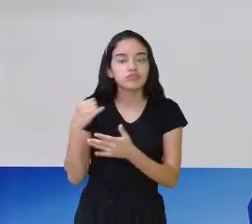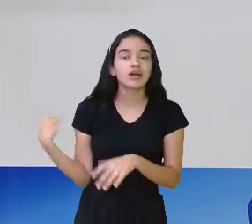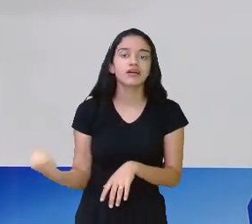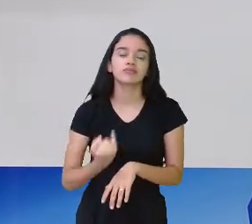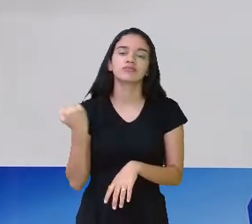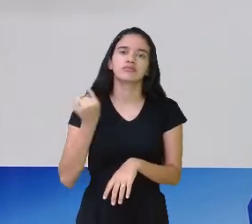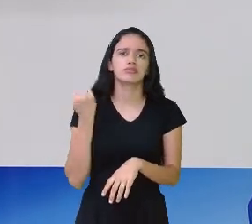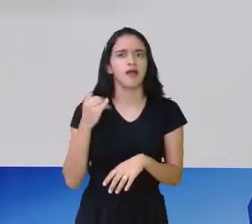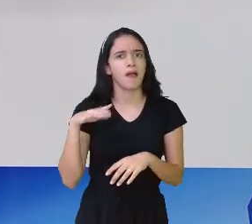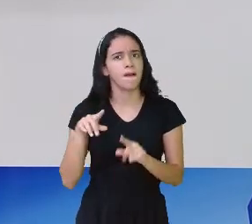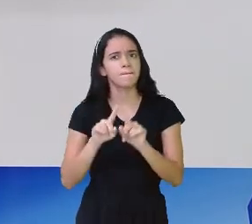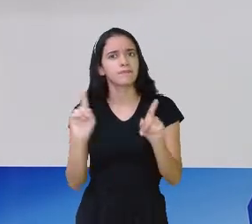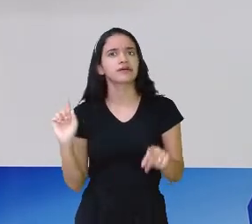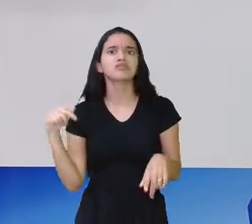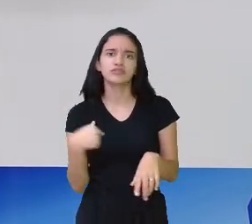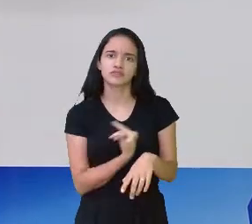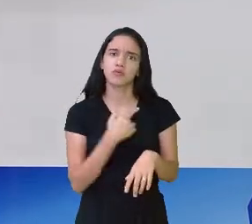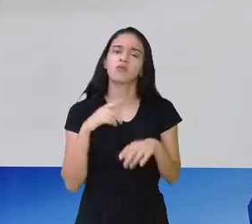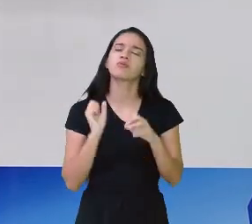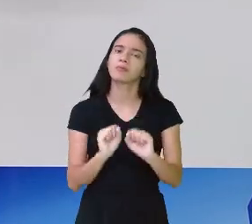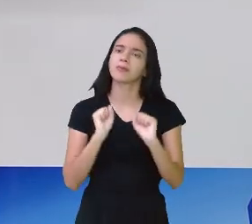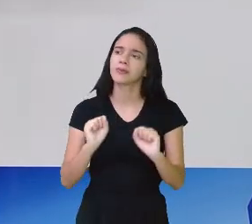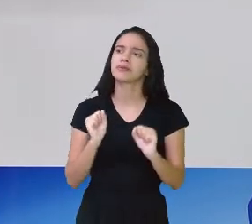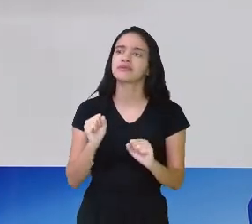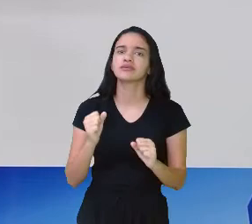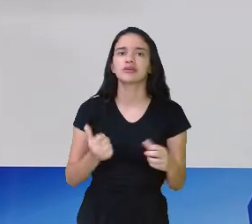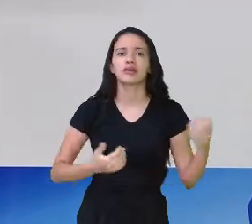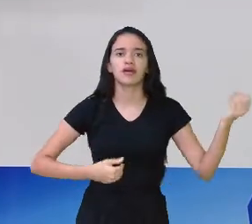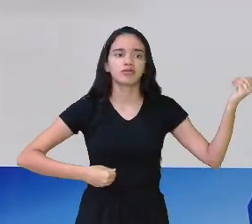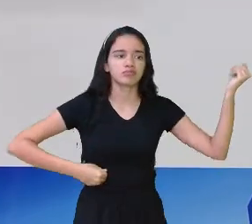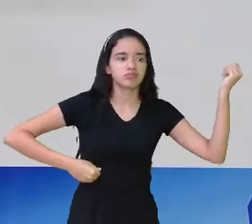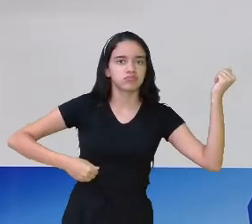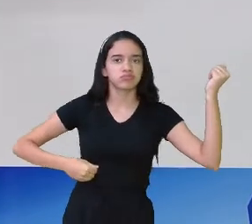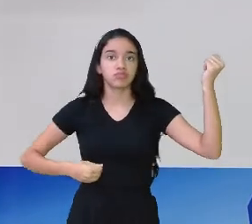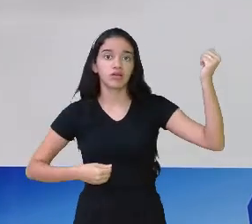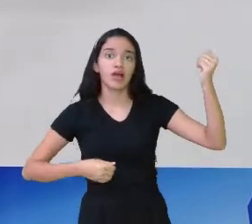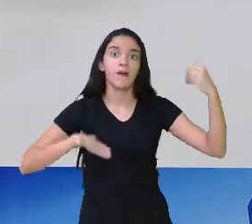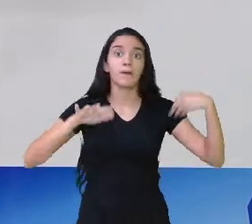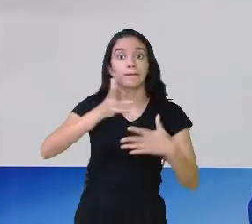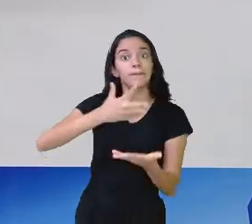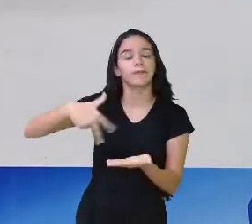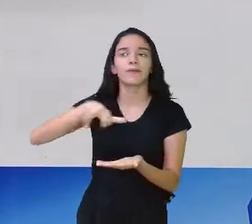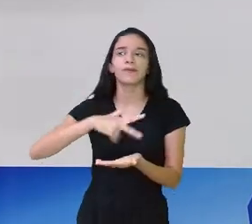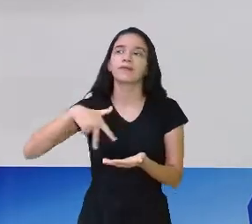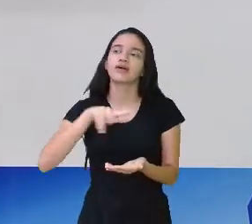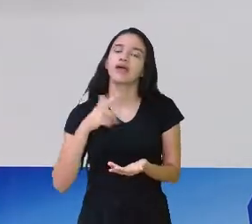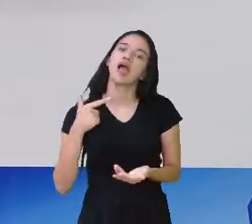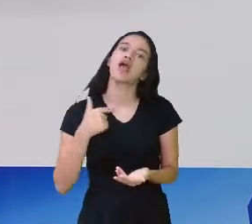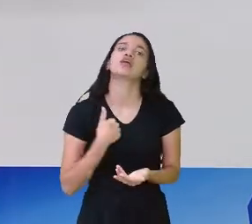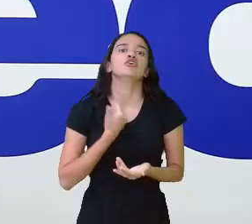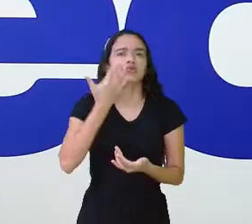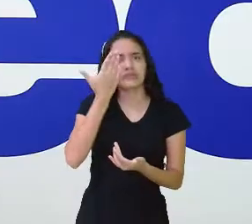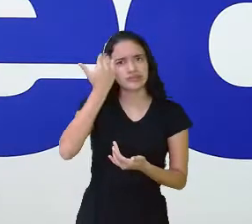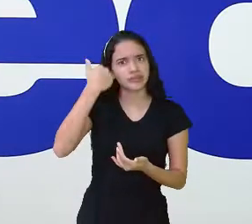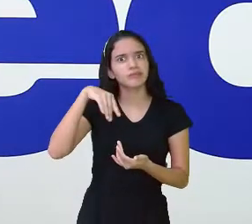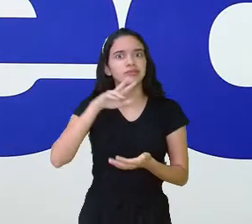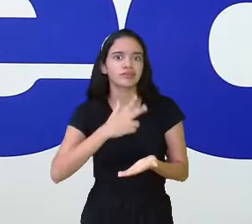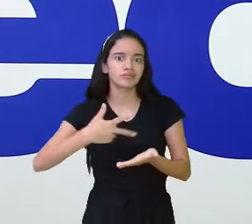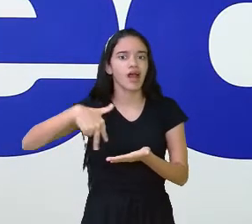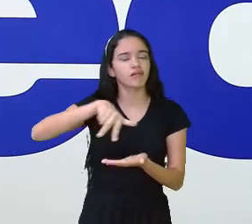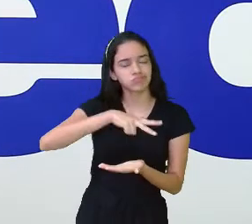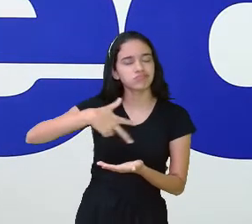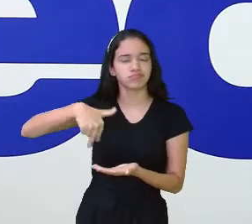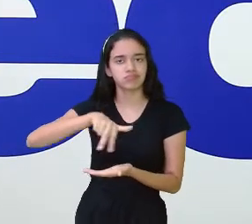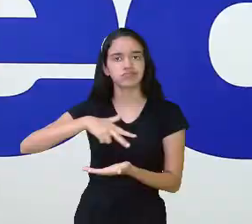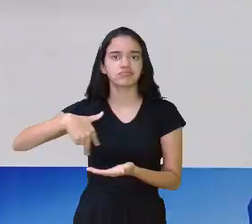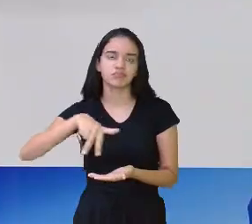gente pode dançar sem música. Sem música. Né? Se eu fizer aqui um movimento de dança... Todo mundo está sabendo que você está dançando. Eu estou